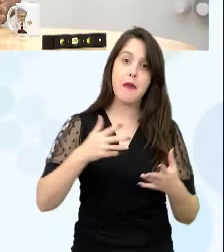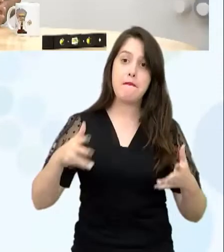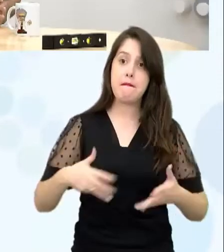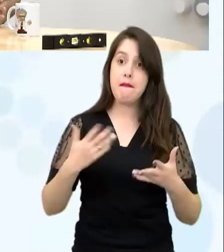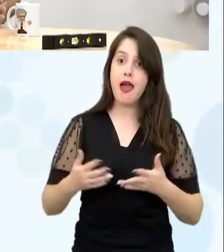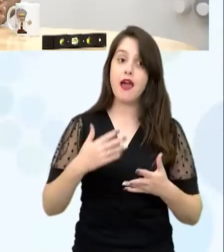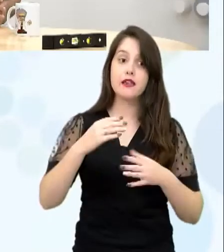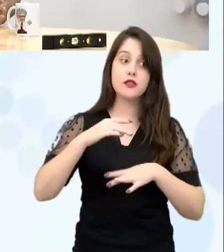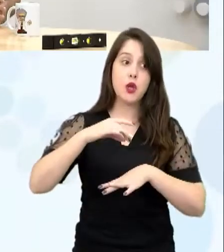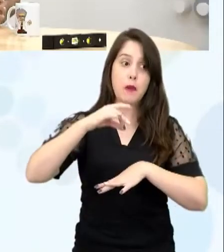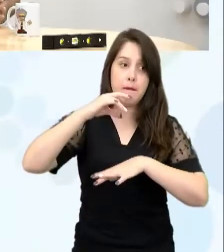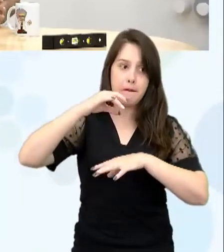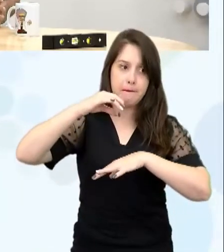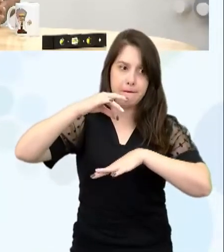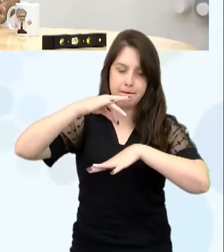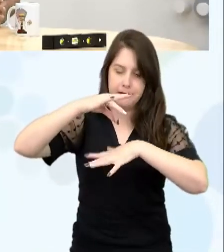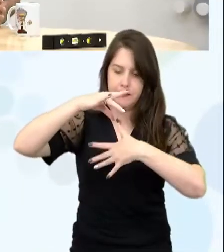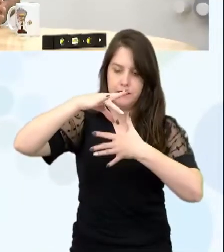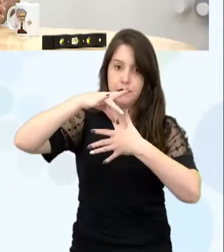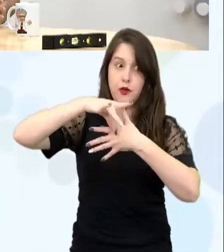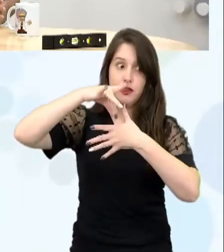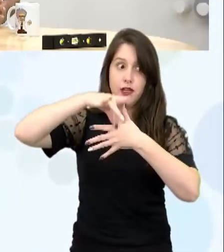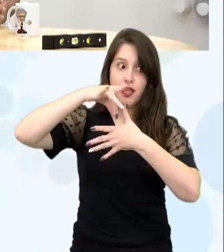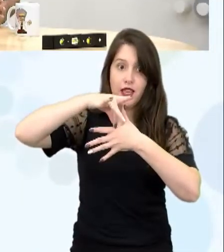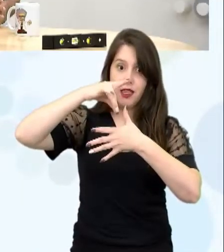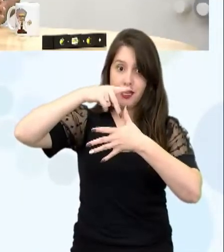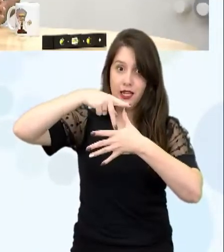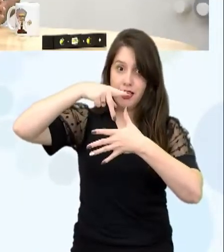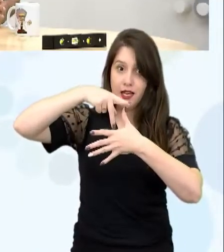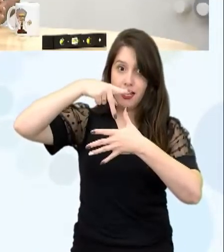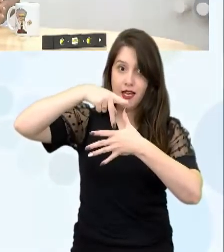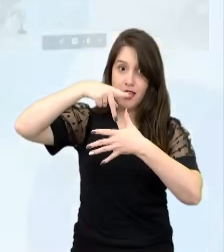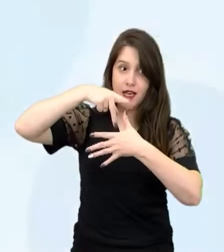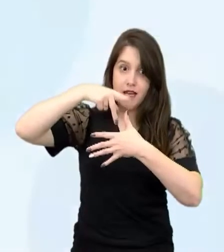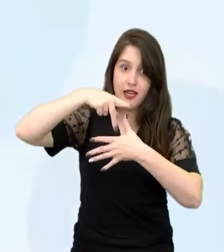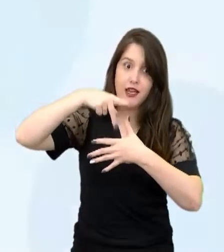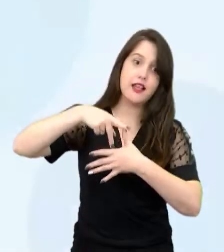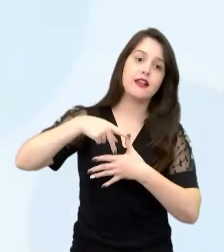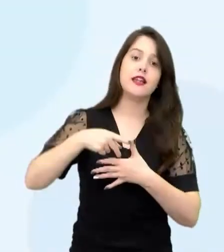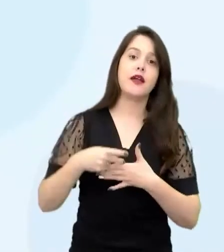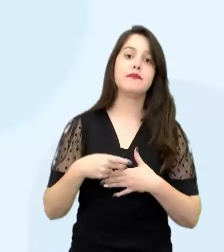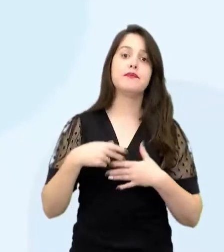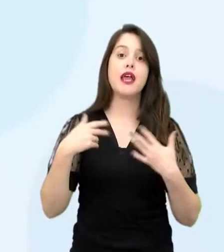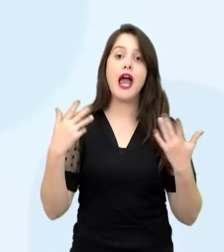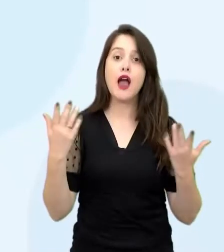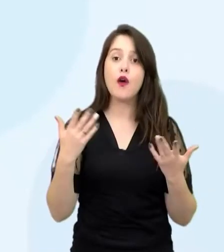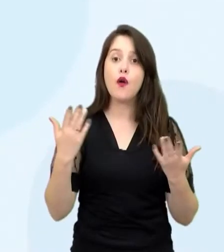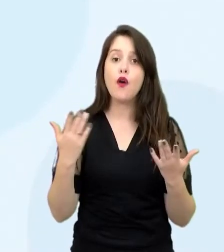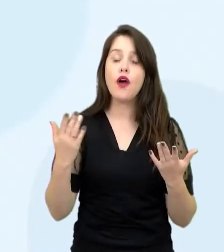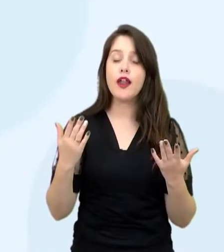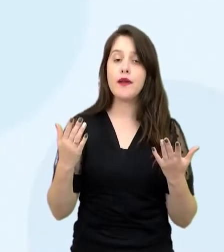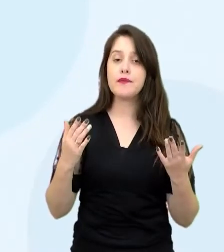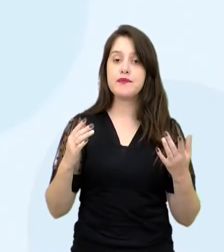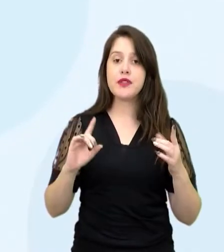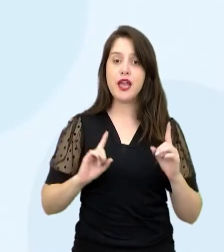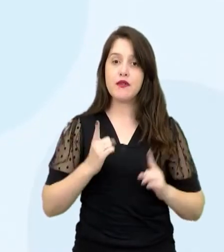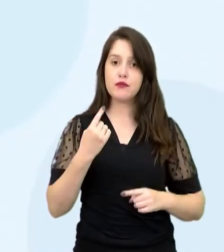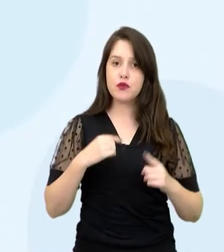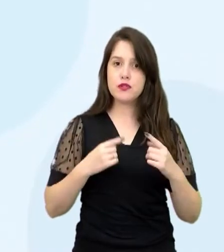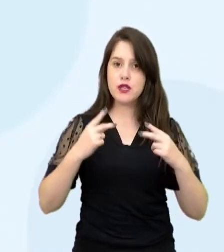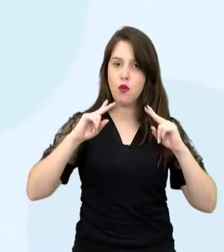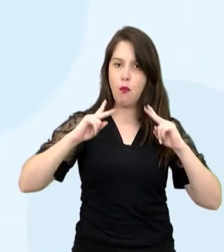proteína nesse sentido, né? E aí a gente passa para o Homo neanderthalensis, que dentre eles é o